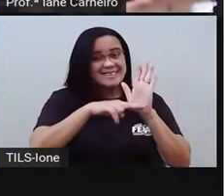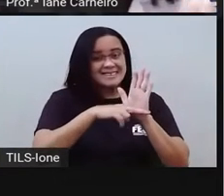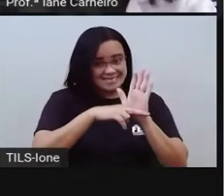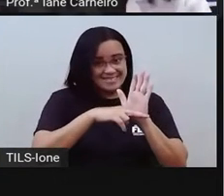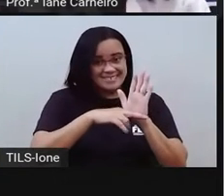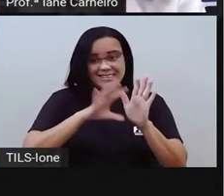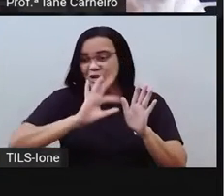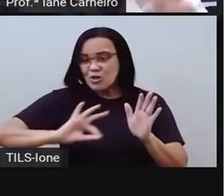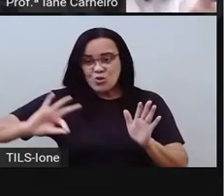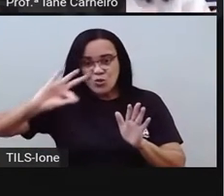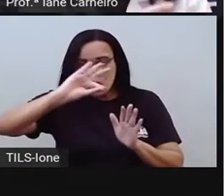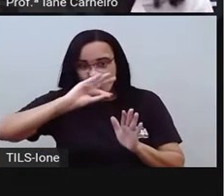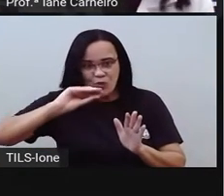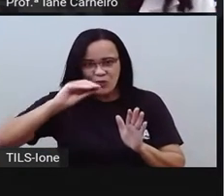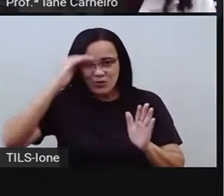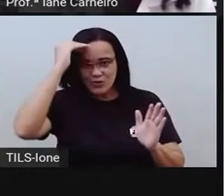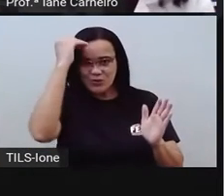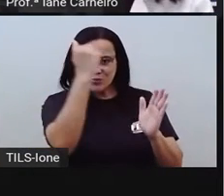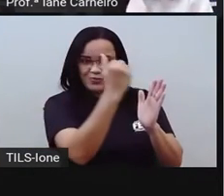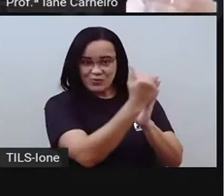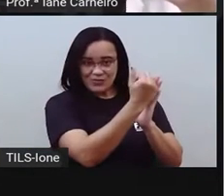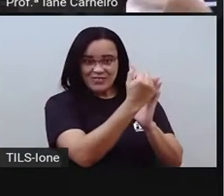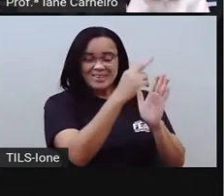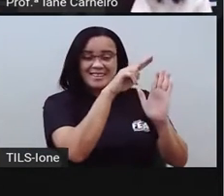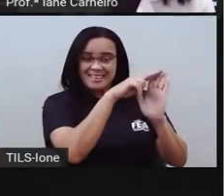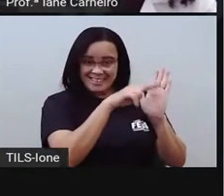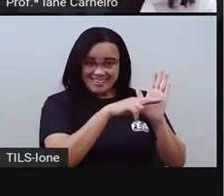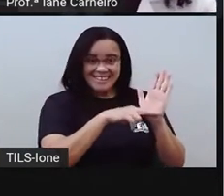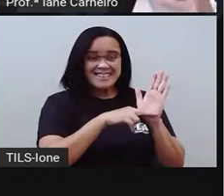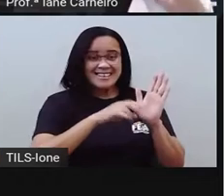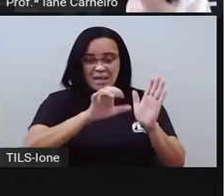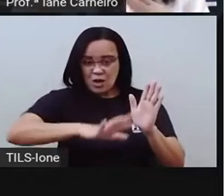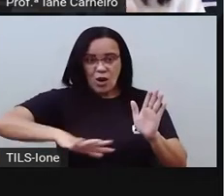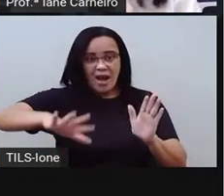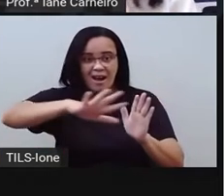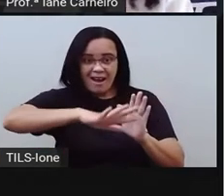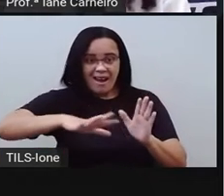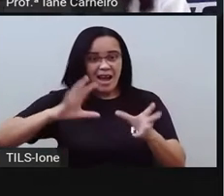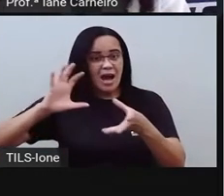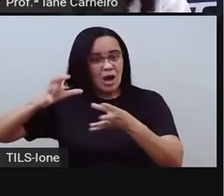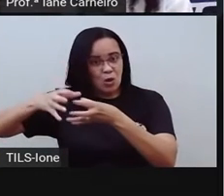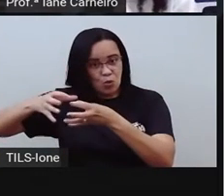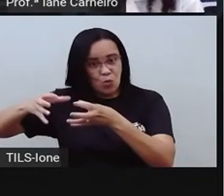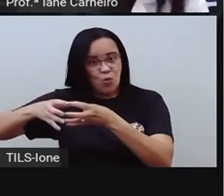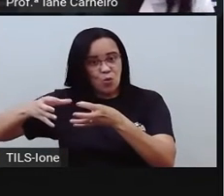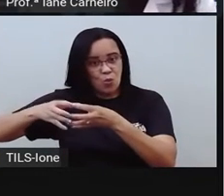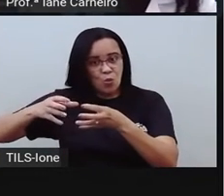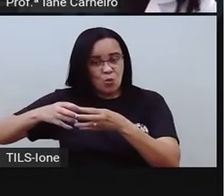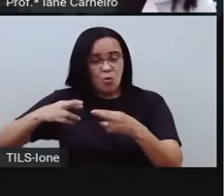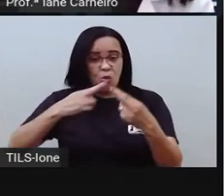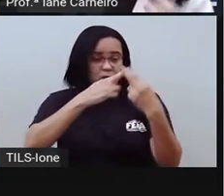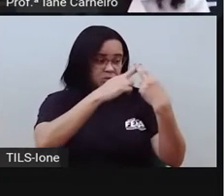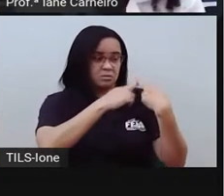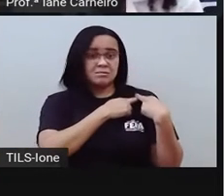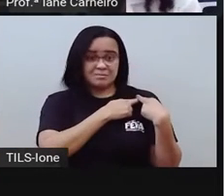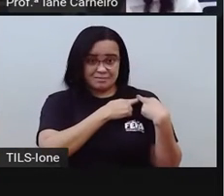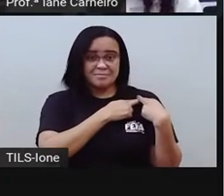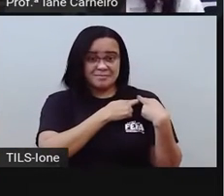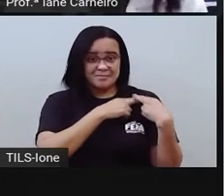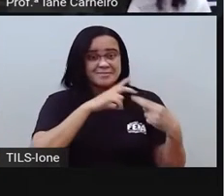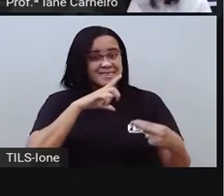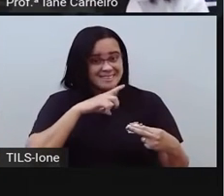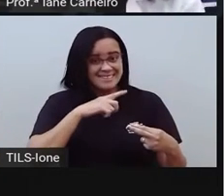todo mundo que convive naquele ambiente, naquele grupo, sejam responsáveis pelas regras, né? Em